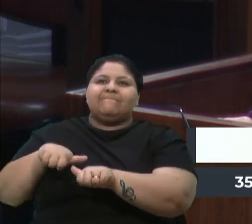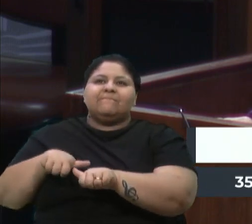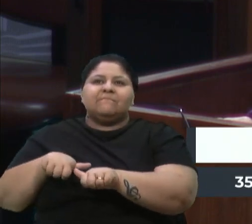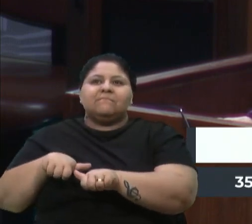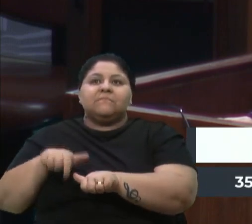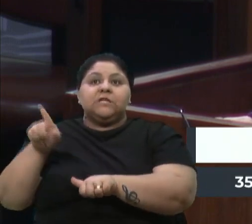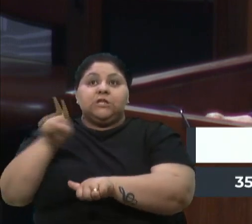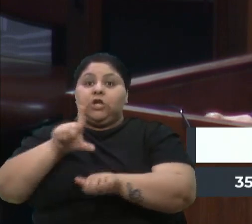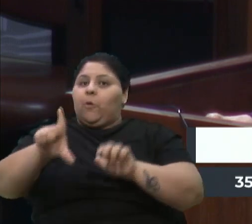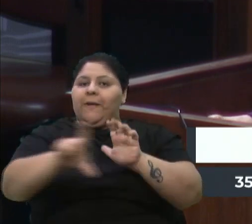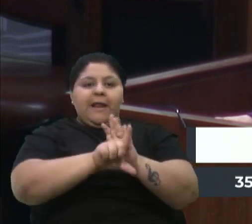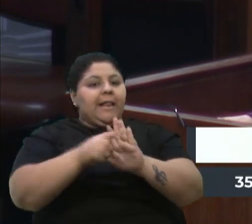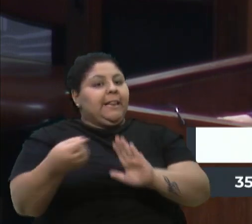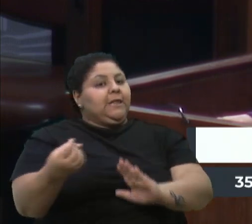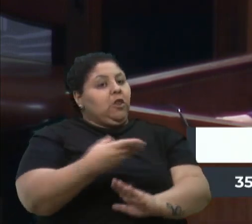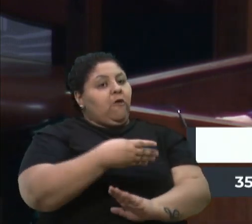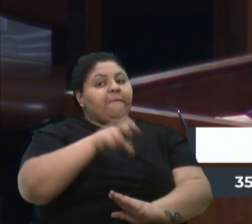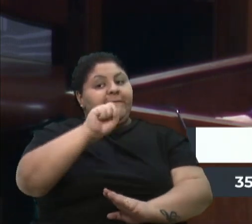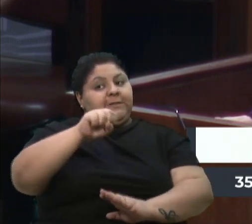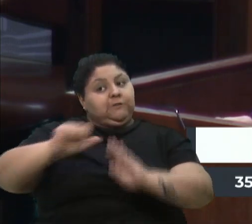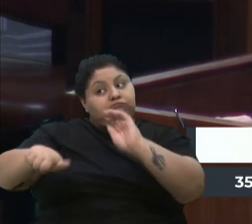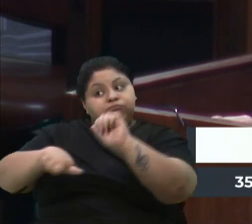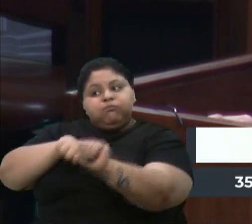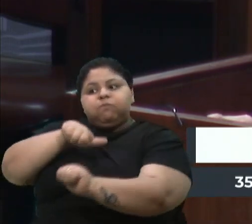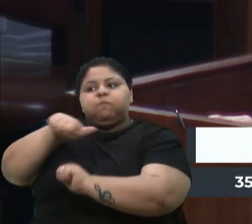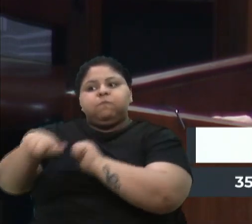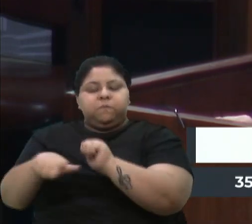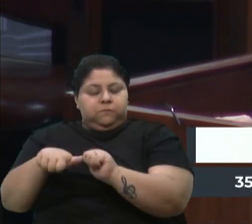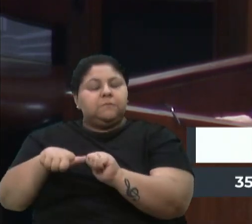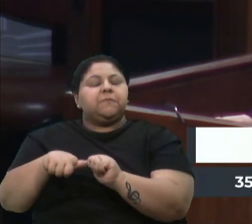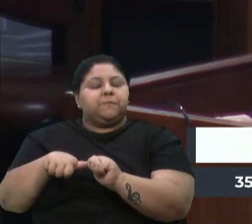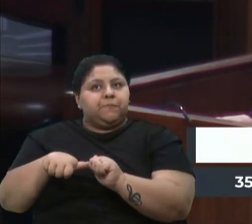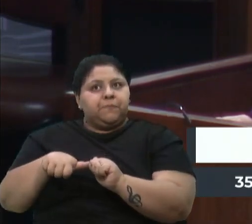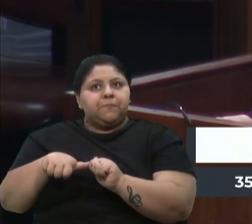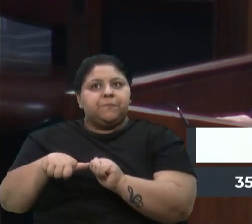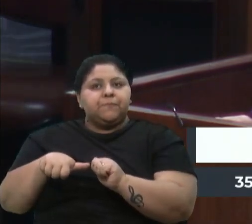não é uma lei nova, reformulada, senhor presidente e colegas,